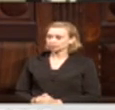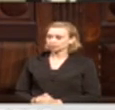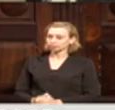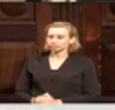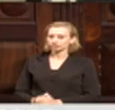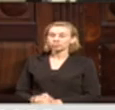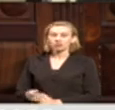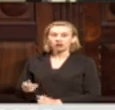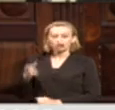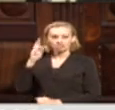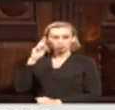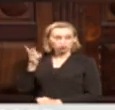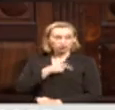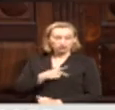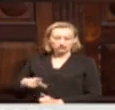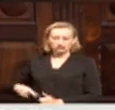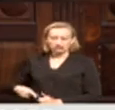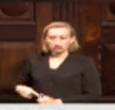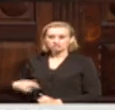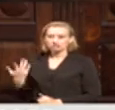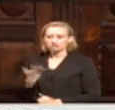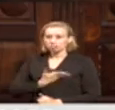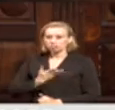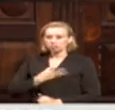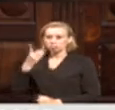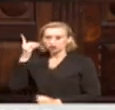Senhor presidente, senhoras e senhores,